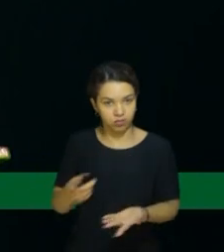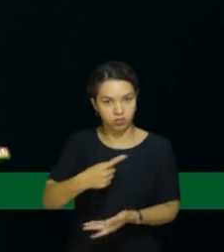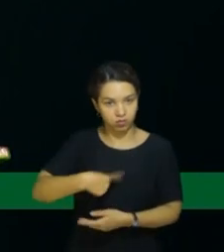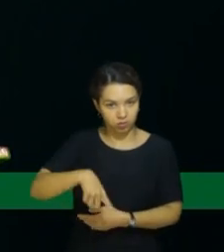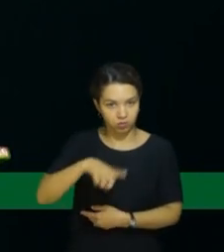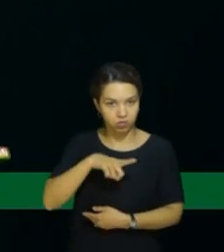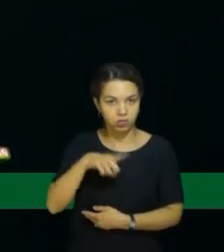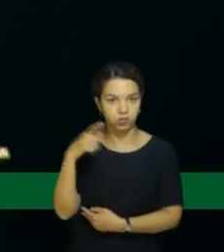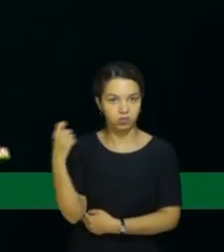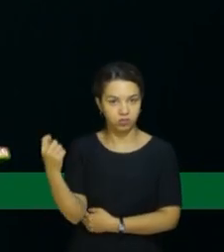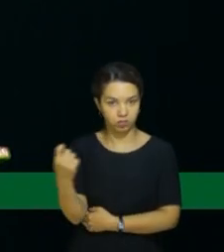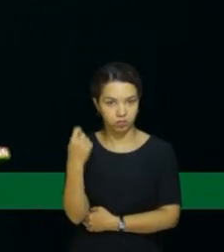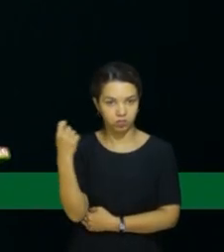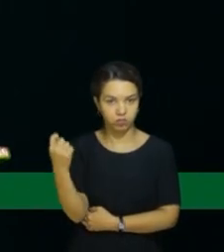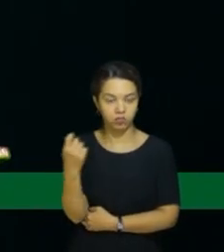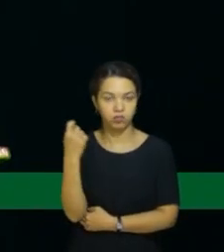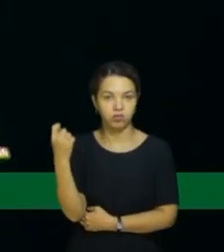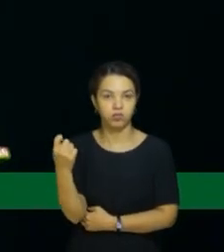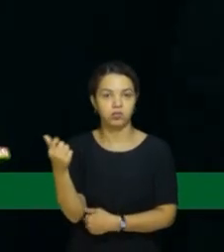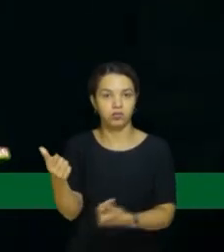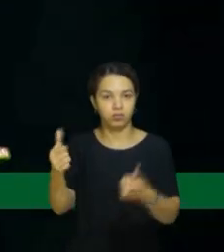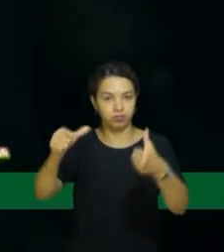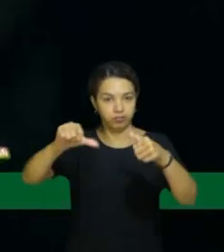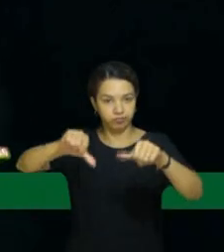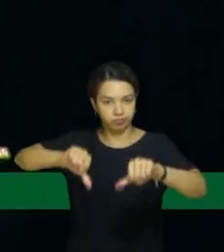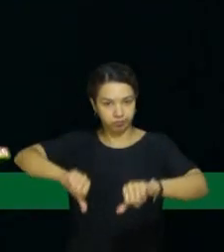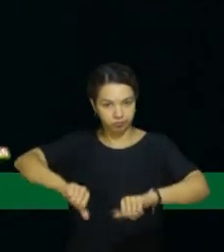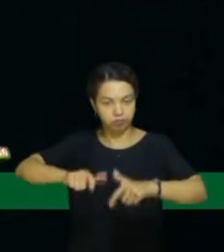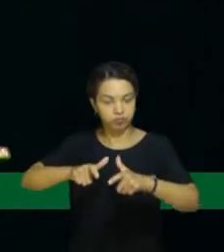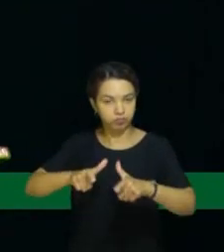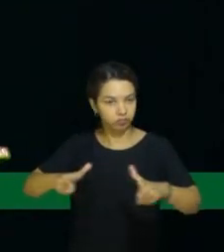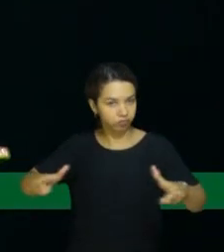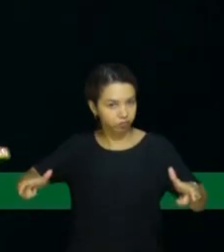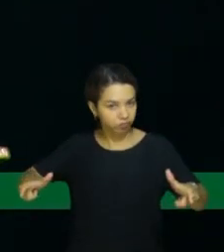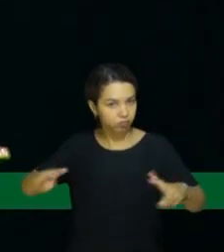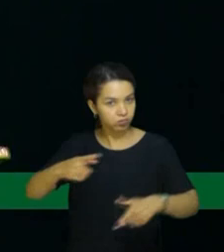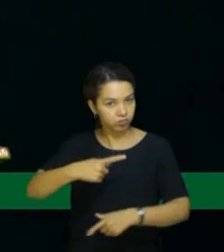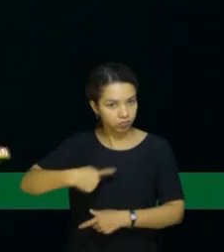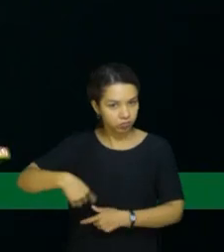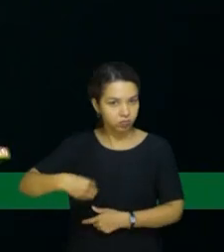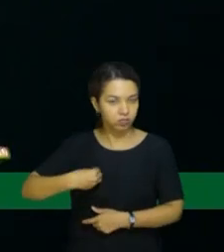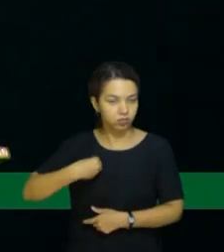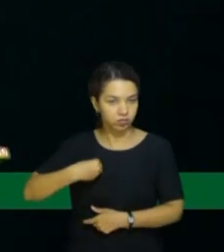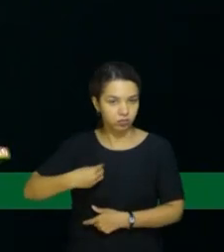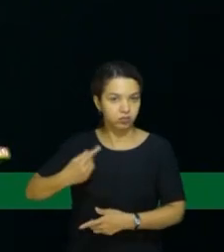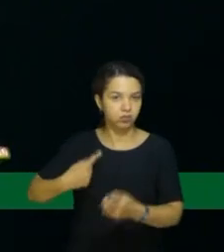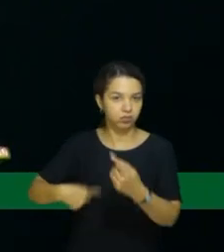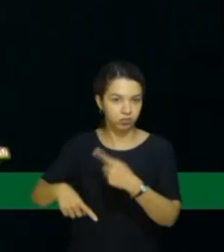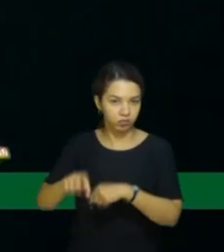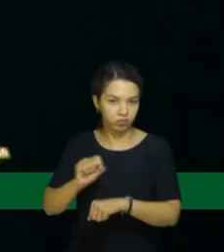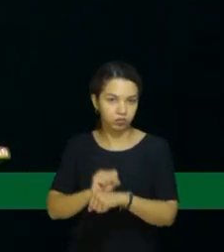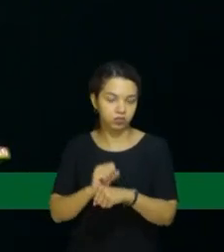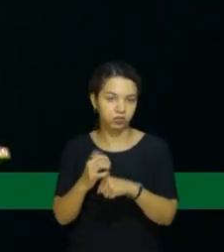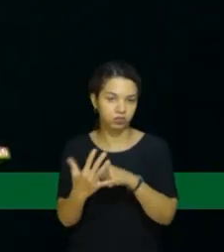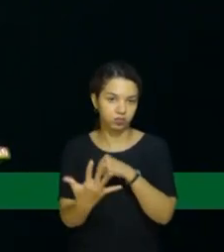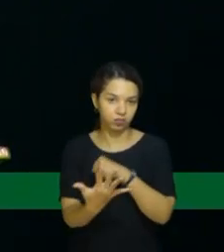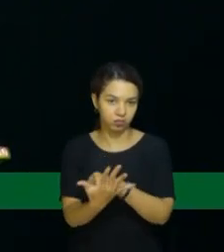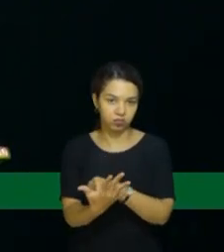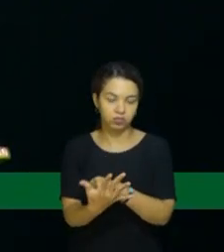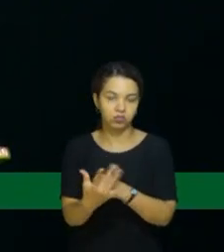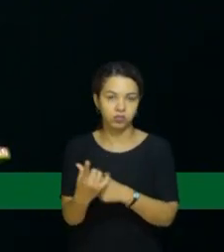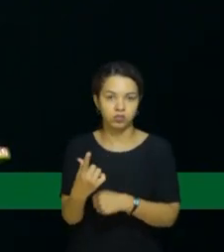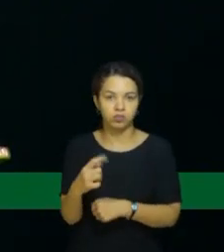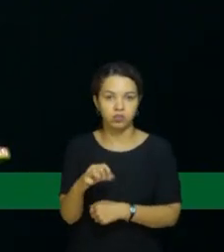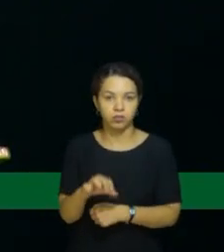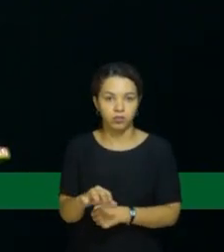Grande do Sul estão passando por uma crise gigantesca né nós todos vivemos isso com a pandemia do covid-19